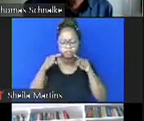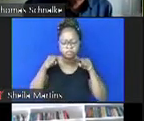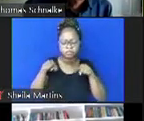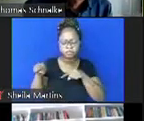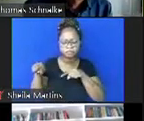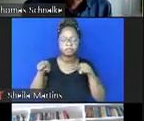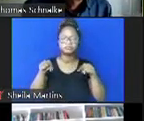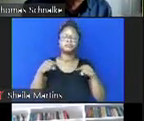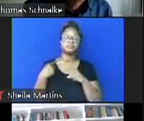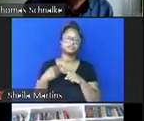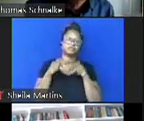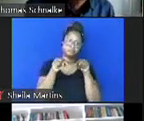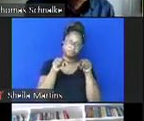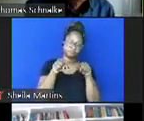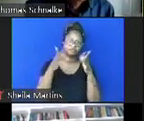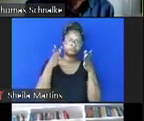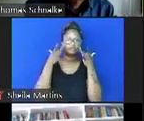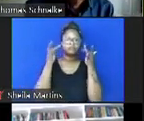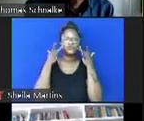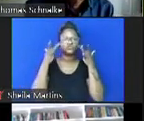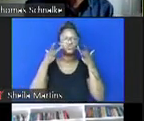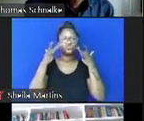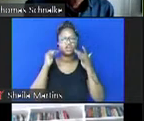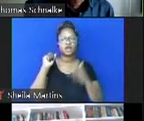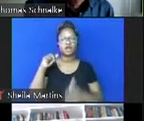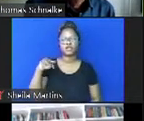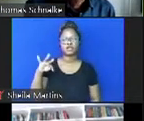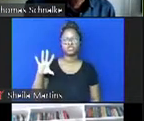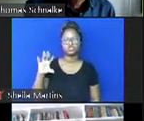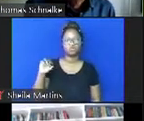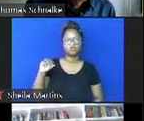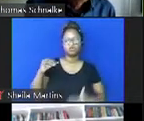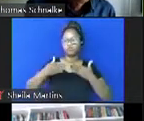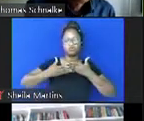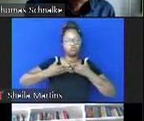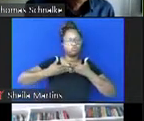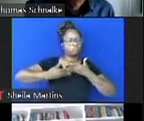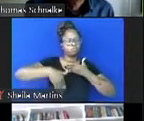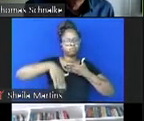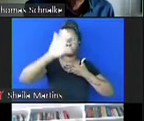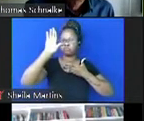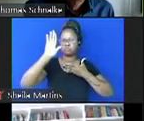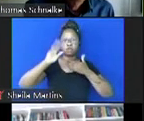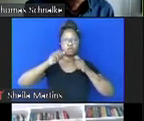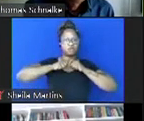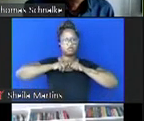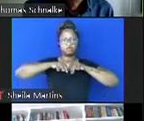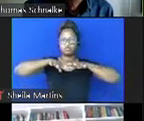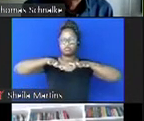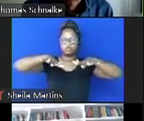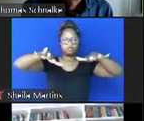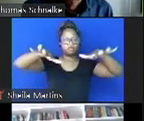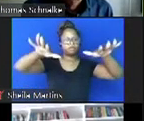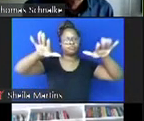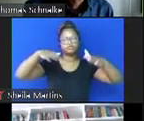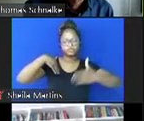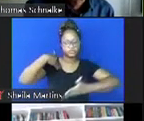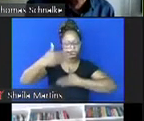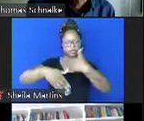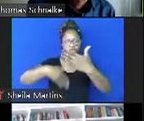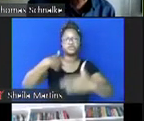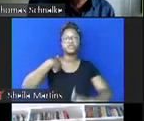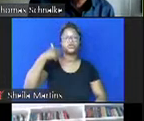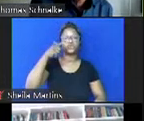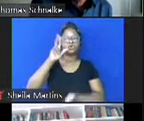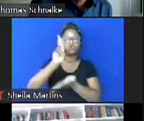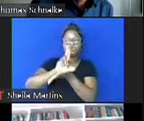a história do teatro anatômico floresceu e se desenvolveu em todos os locais, e se desenvolveu em universidades, em